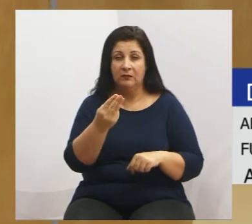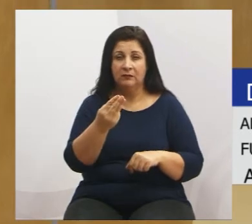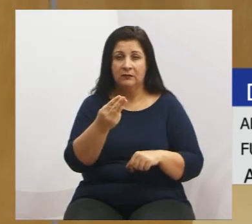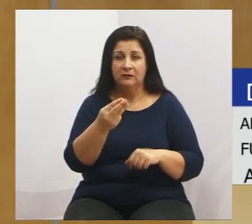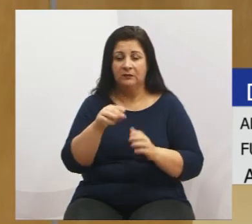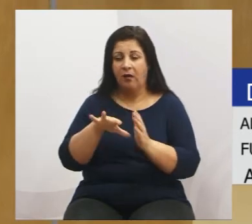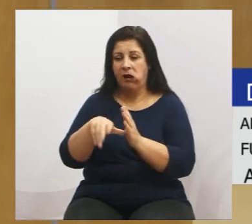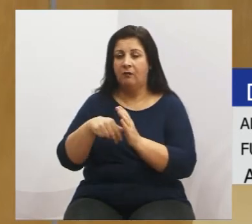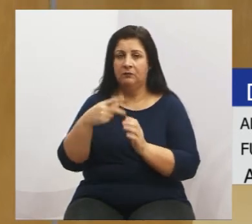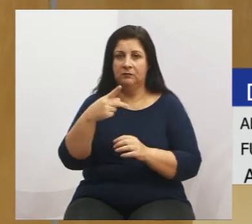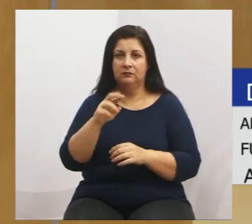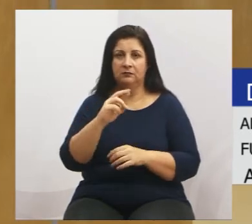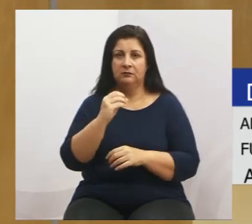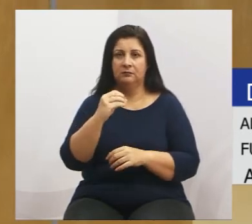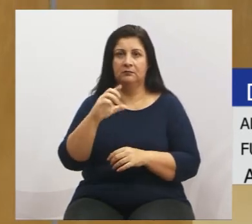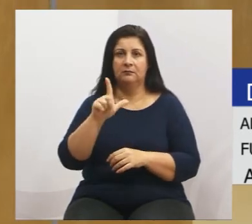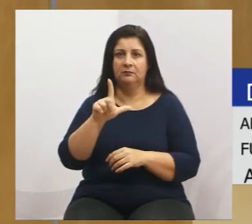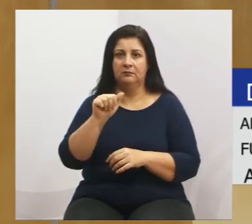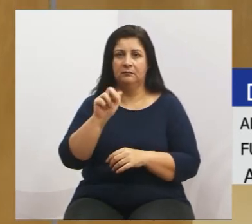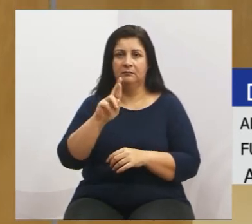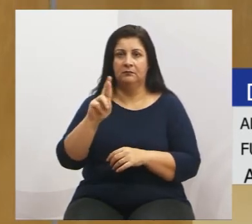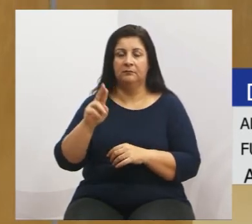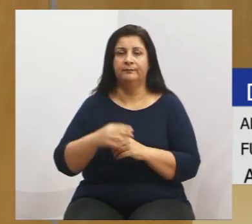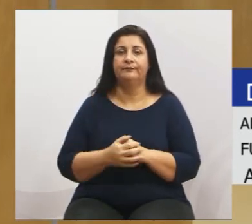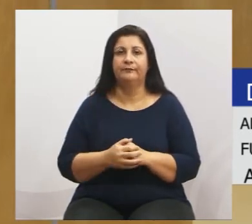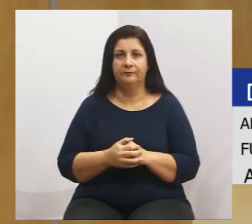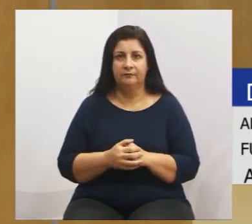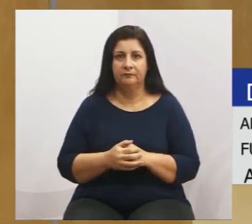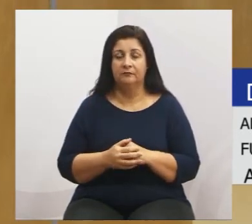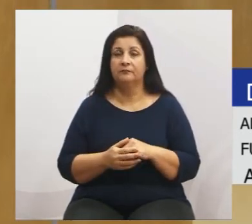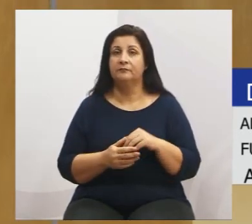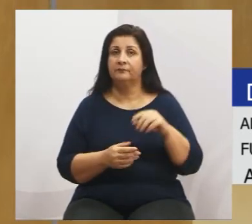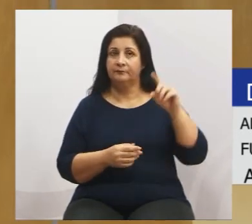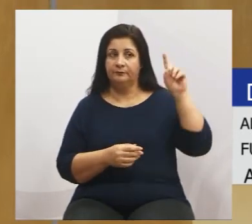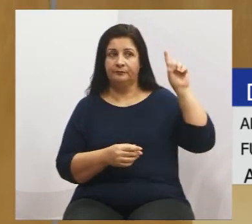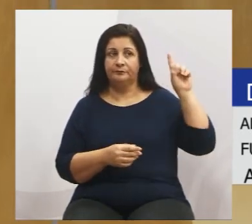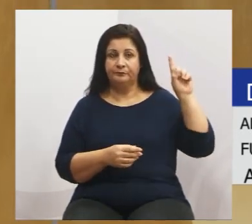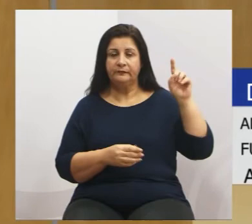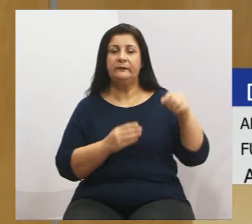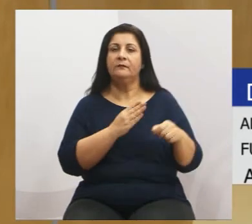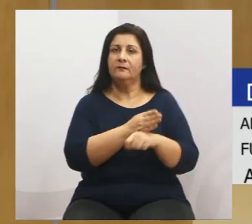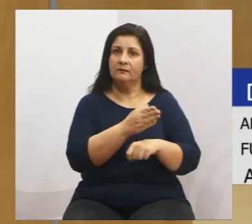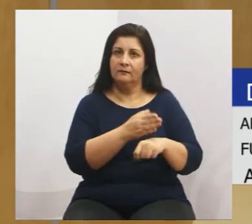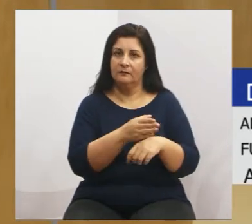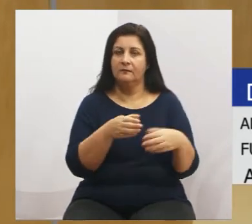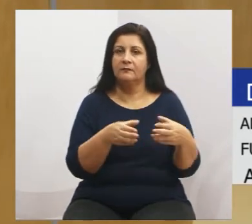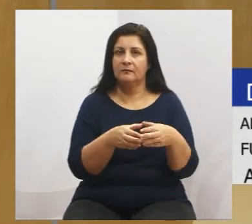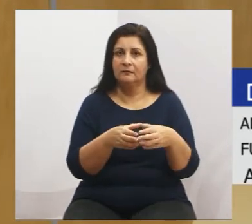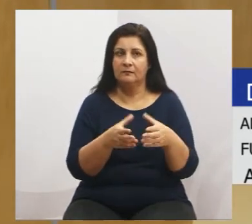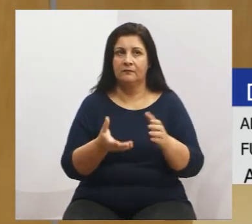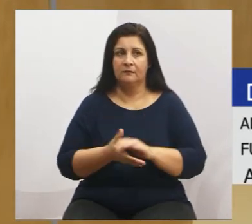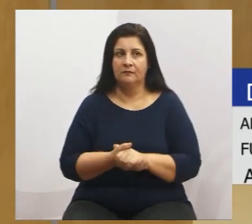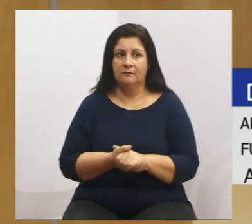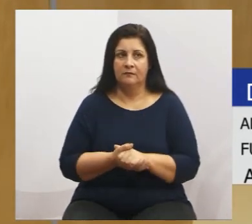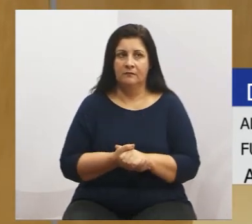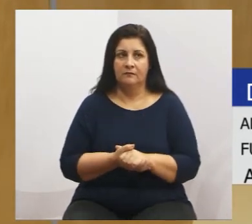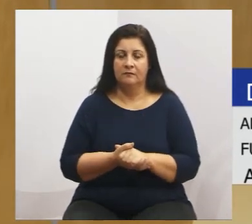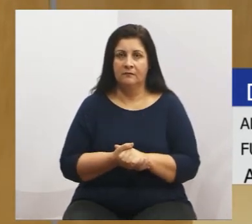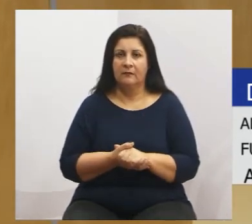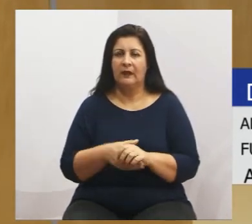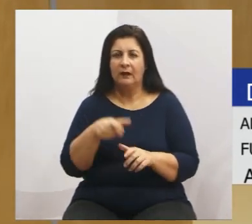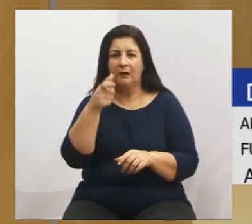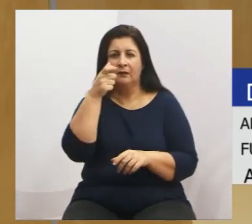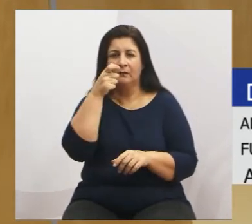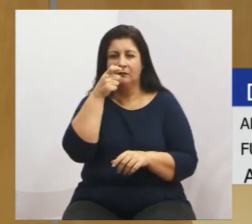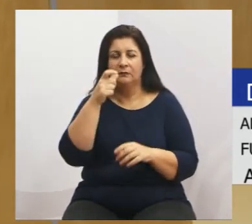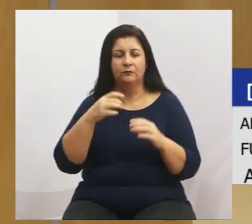Rodrigo? Você era o presidente. Eu fiz parte da comissão, eu não sei se fiz parte, mas acompanhei